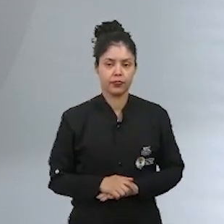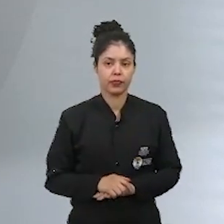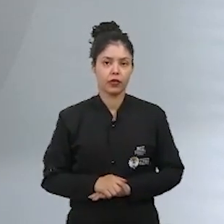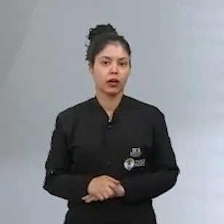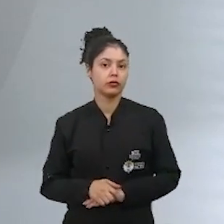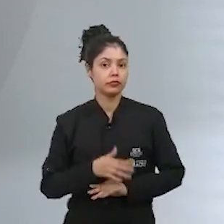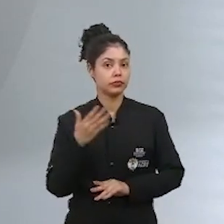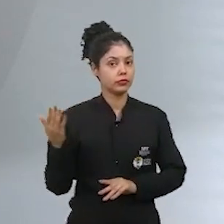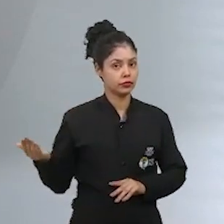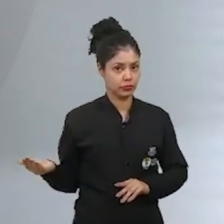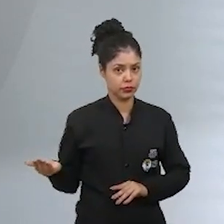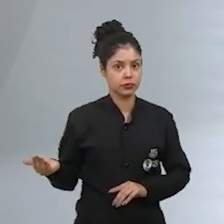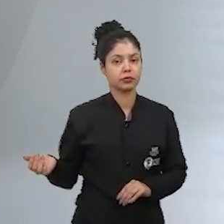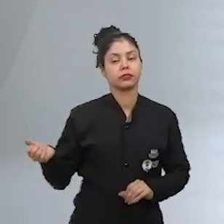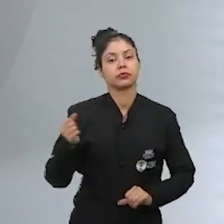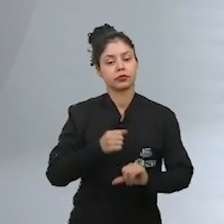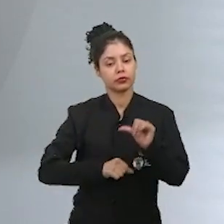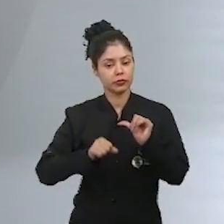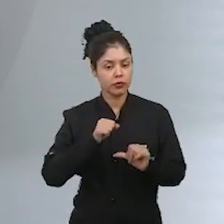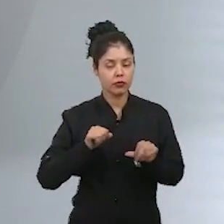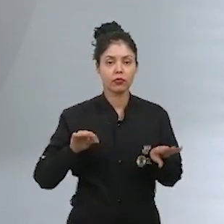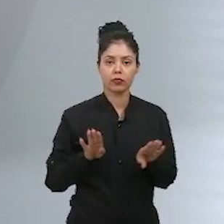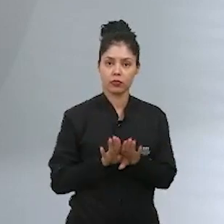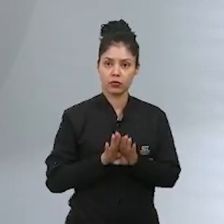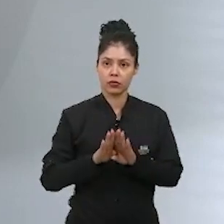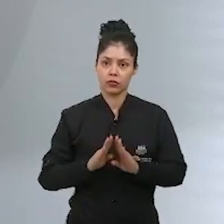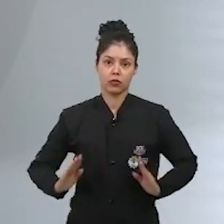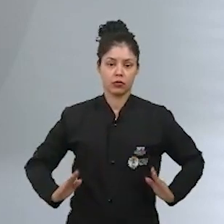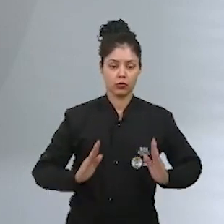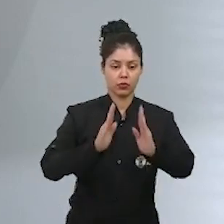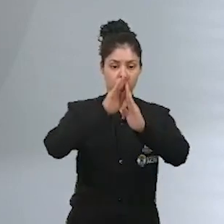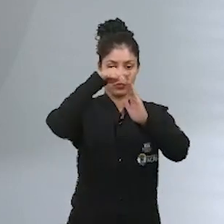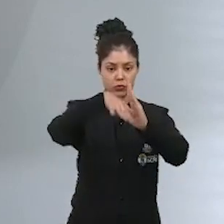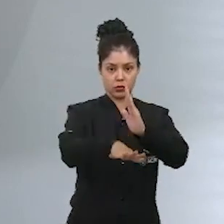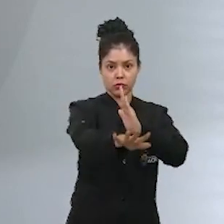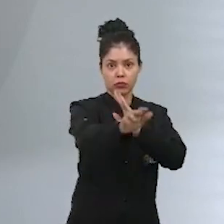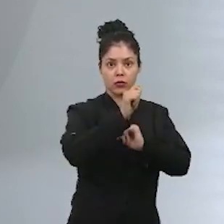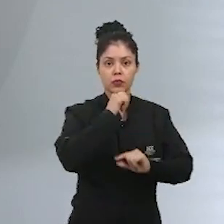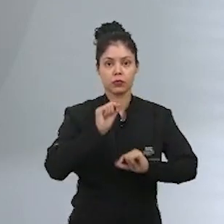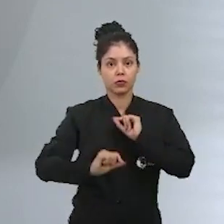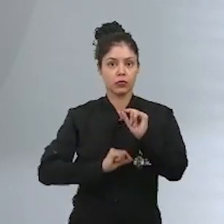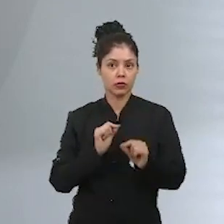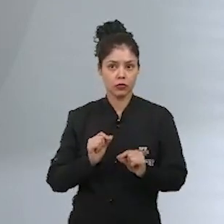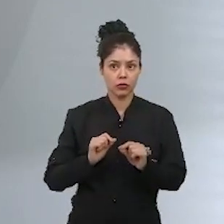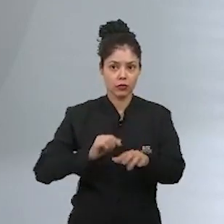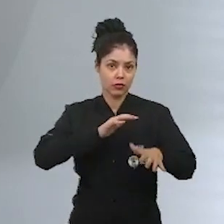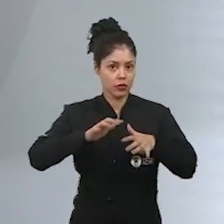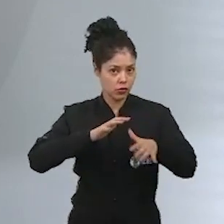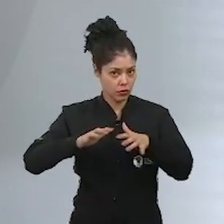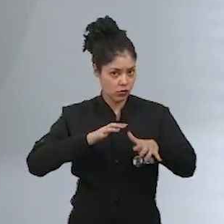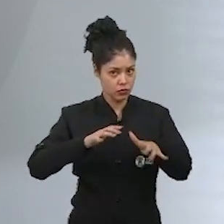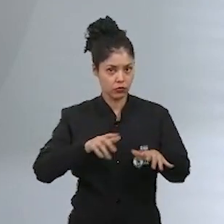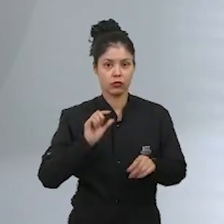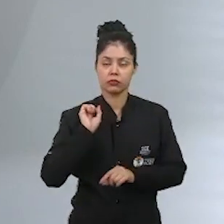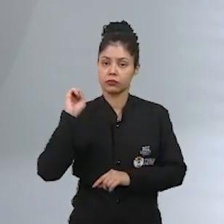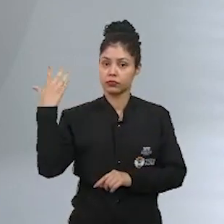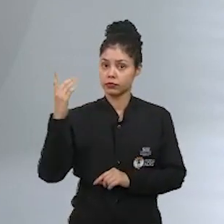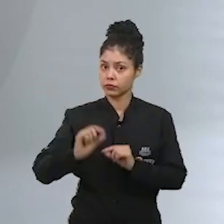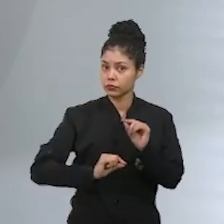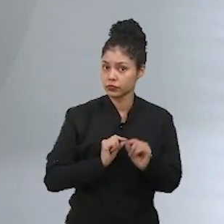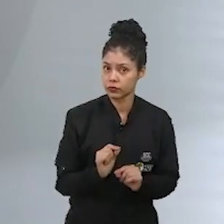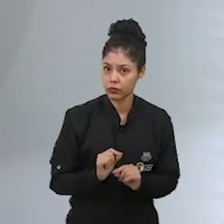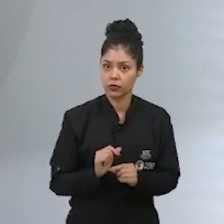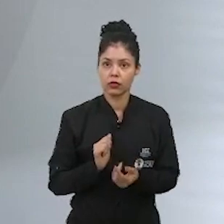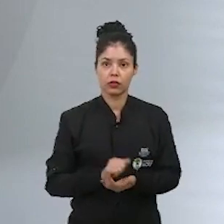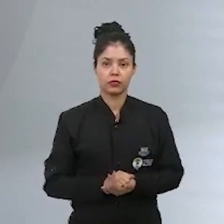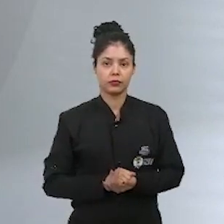aí, gente, essas modificações, esse vulcanismo, esse tectonismo, esse abalo sísmico, ele acontece